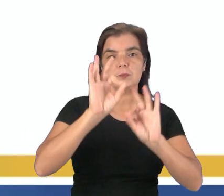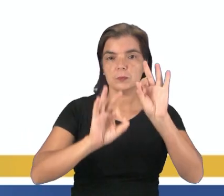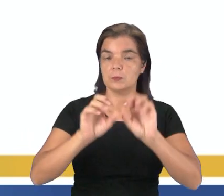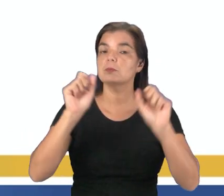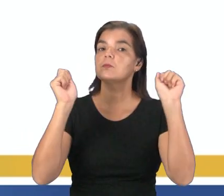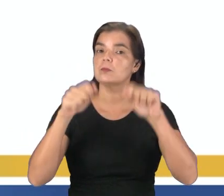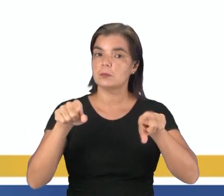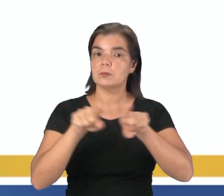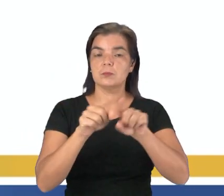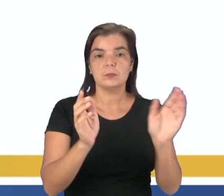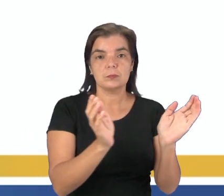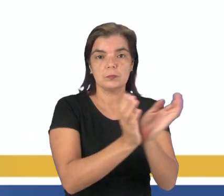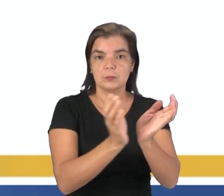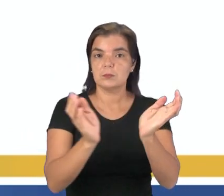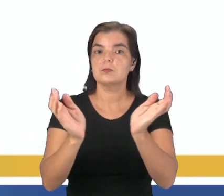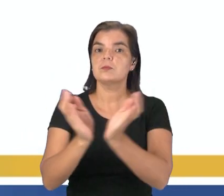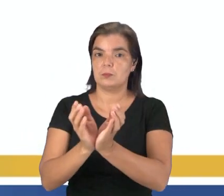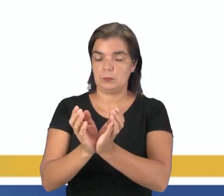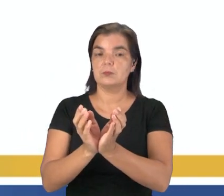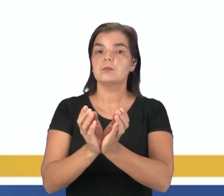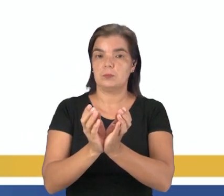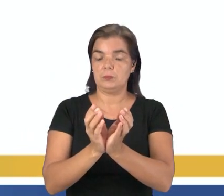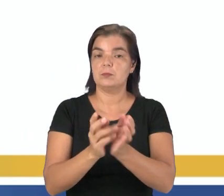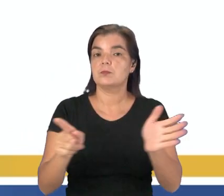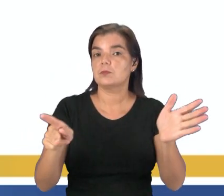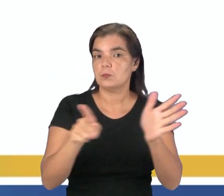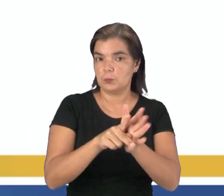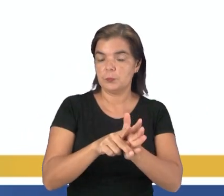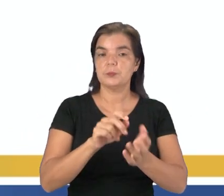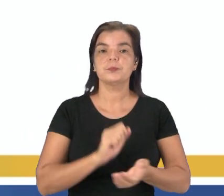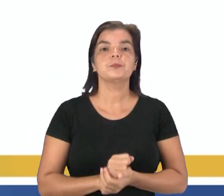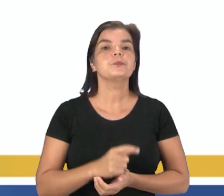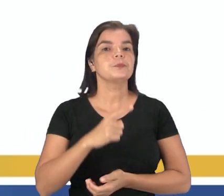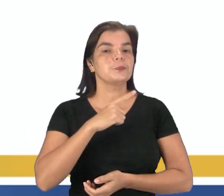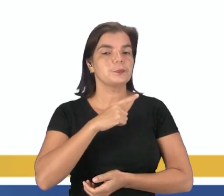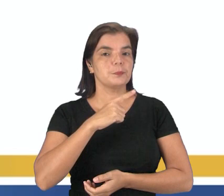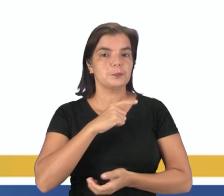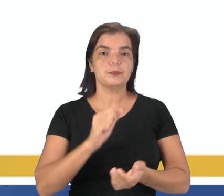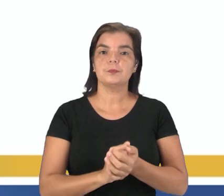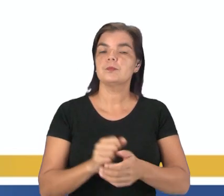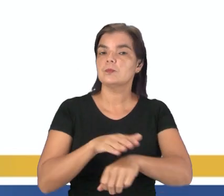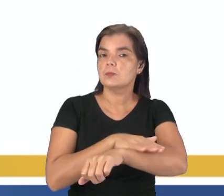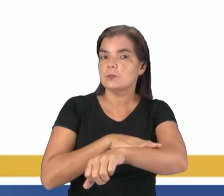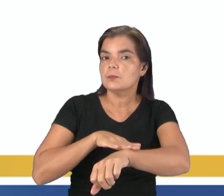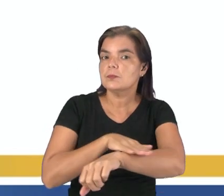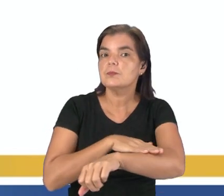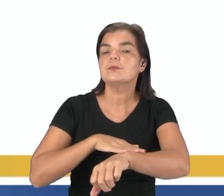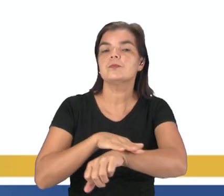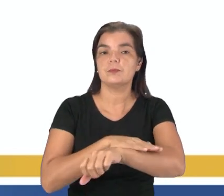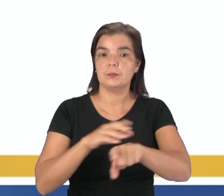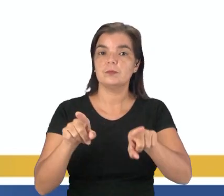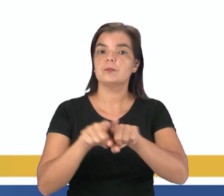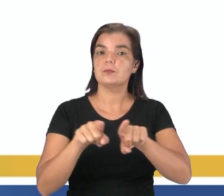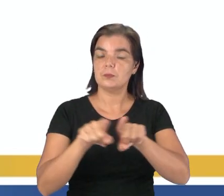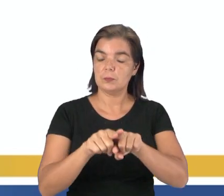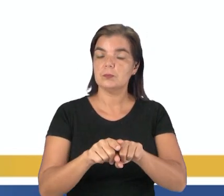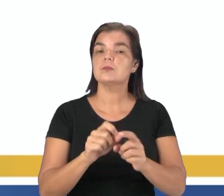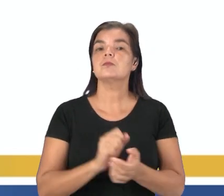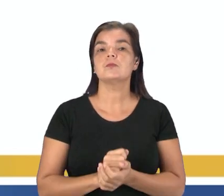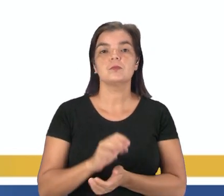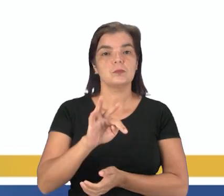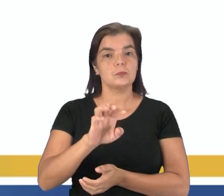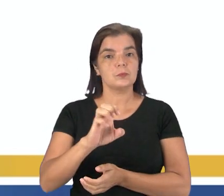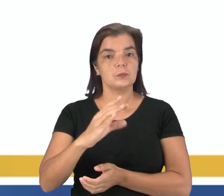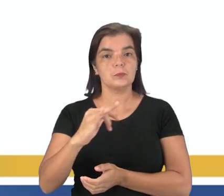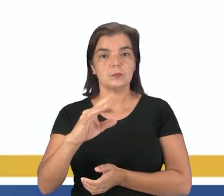e às vezes podem se agrupar e desempenhar funções específicas, onde nós teremos os tecidos. Os tecidos também irão